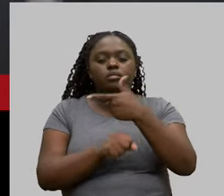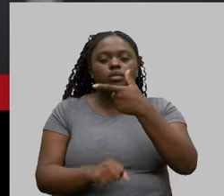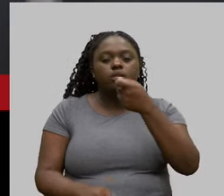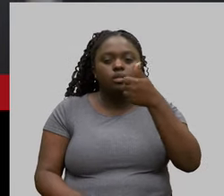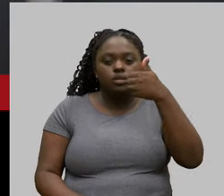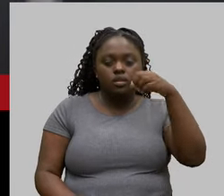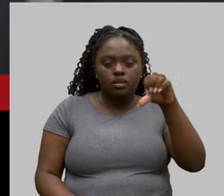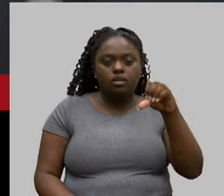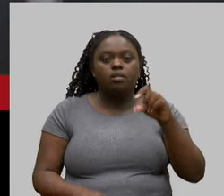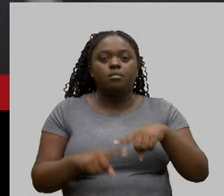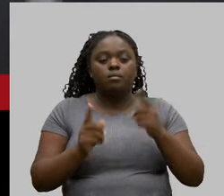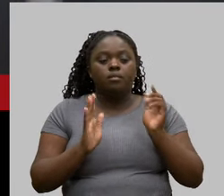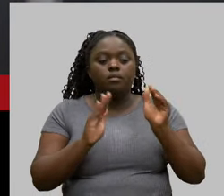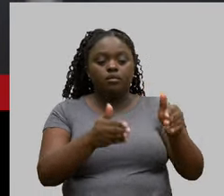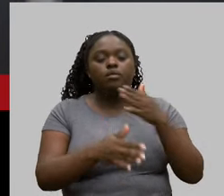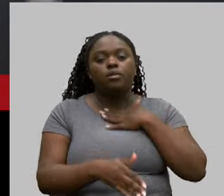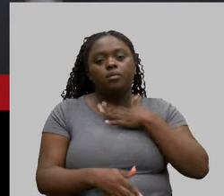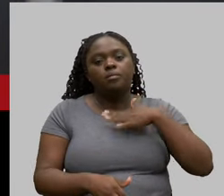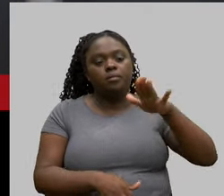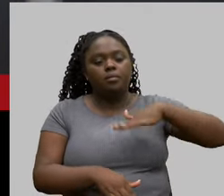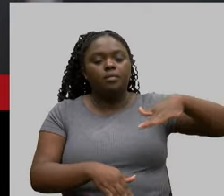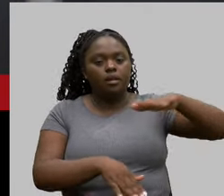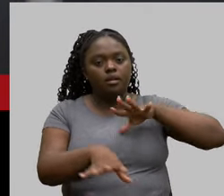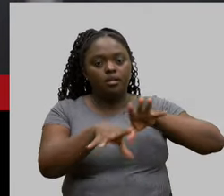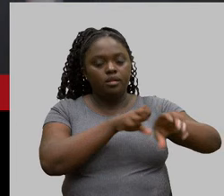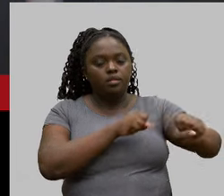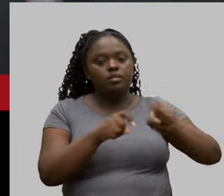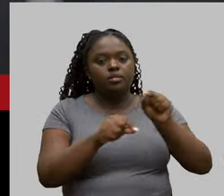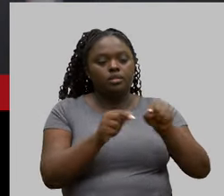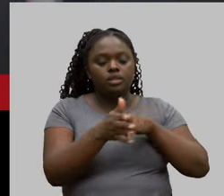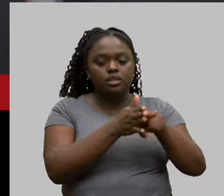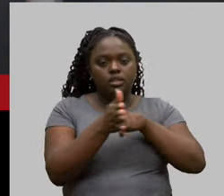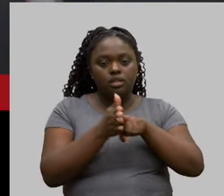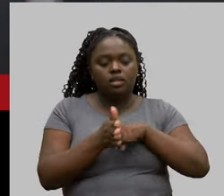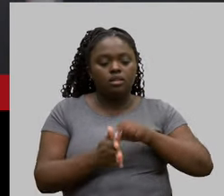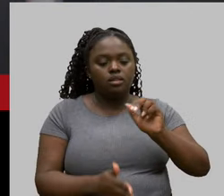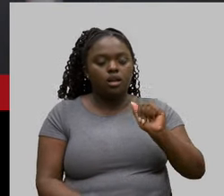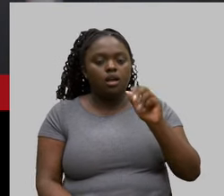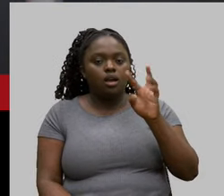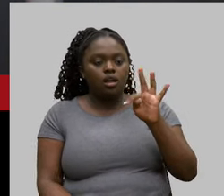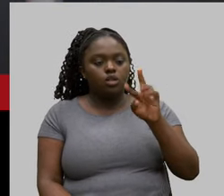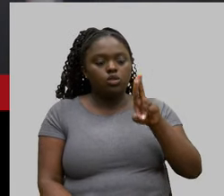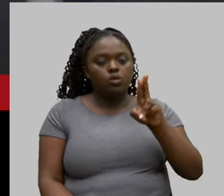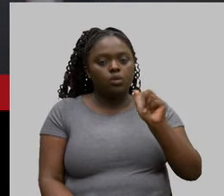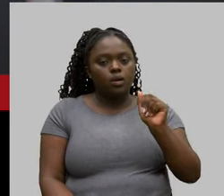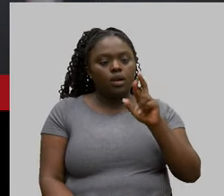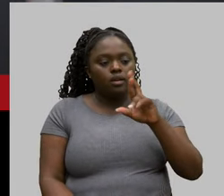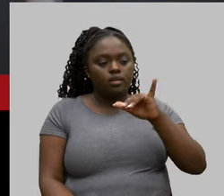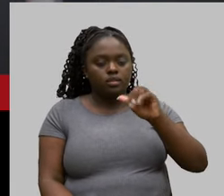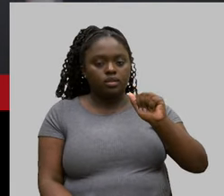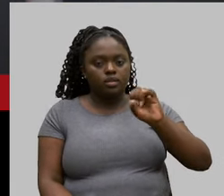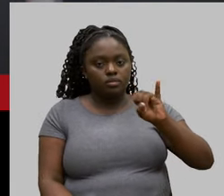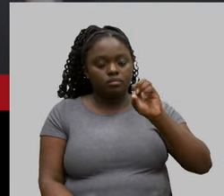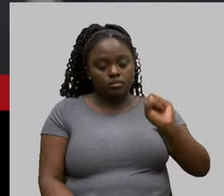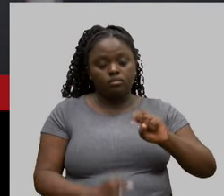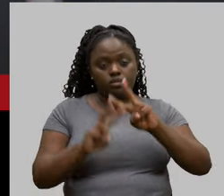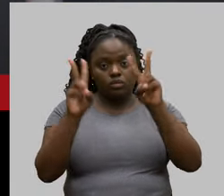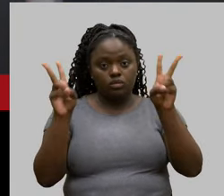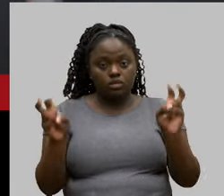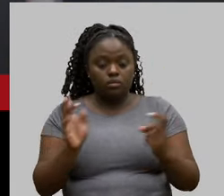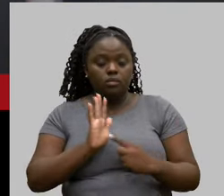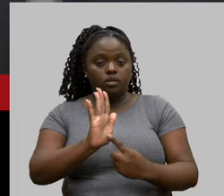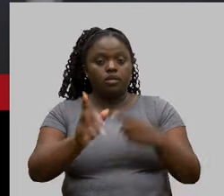mais foco na minha área de Formação que é as ciências atuariais e é justamente o tema que eu trouxe para discutir aqui